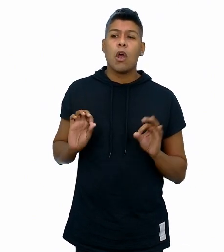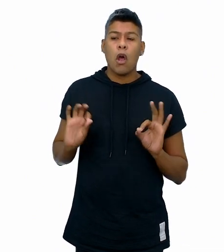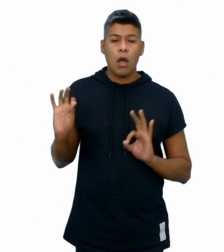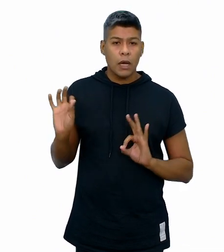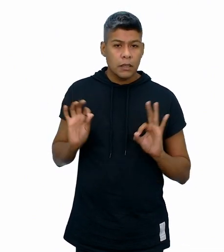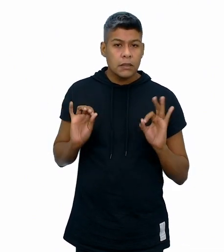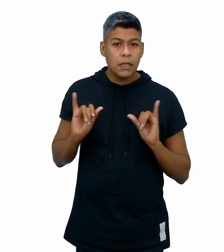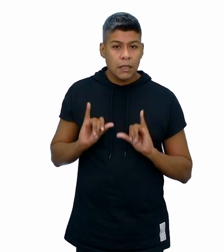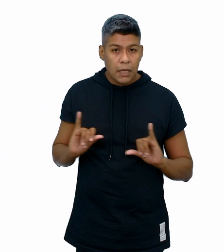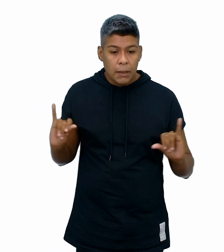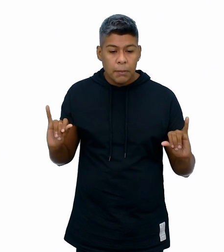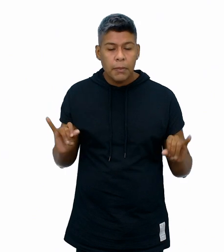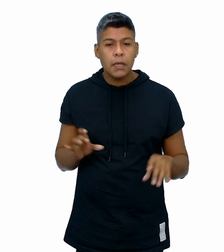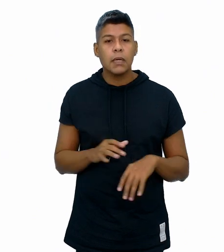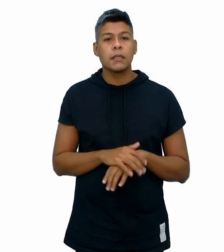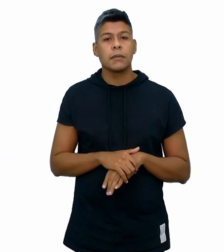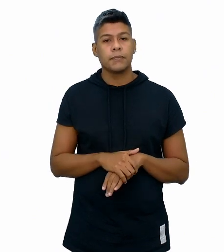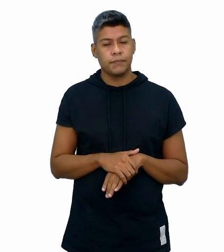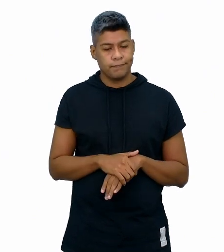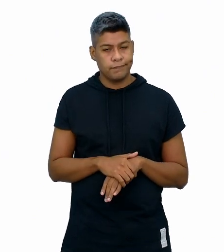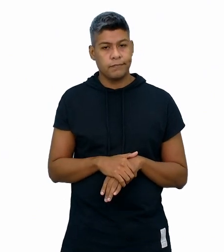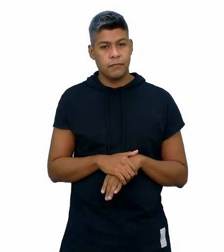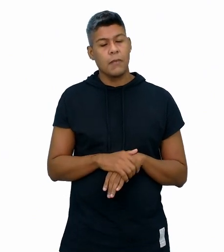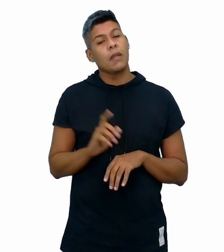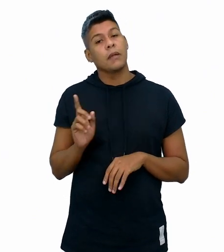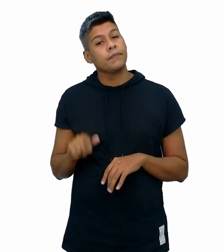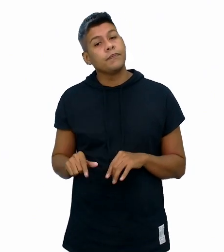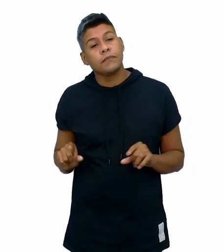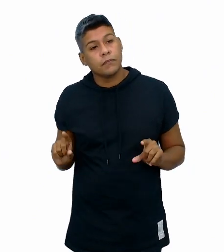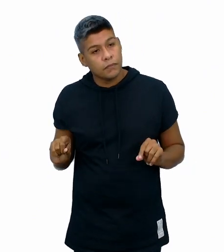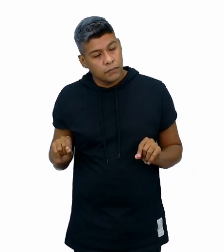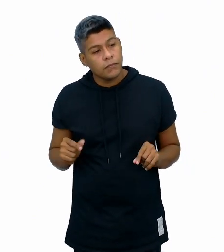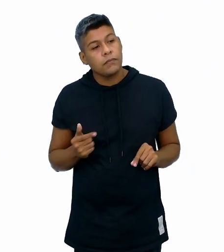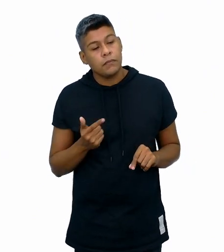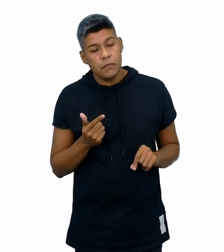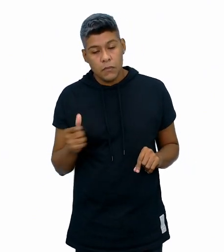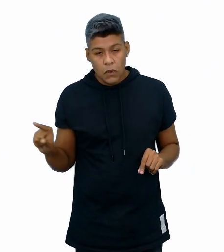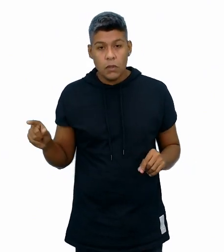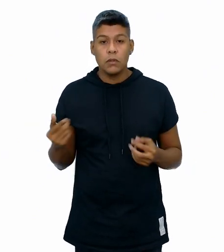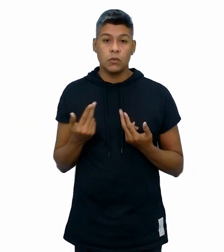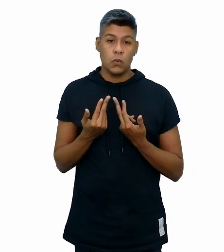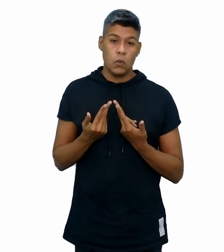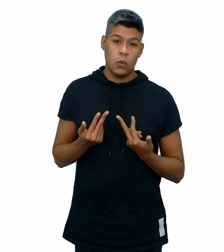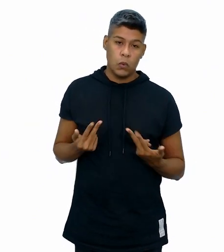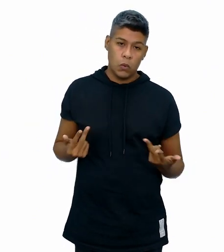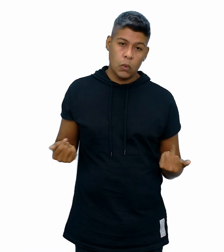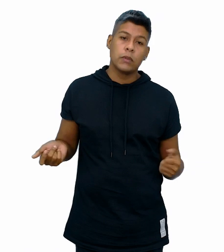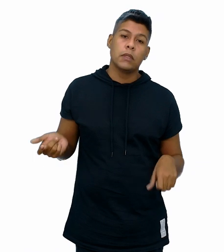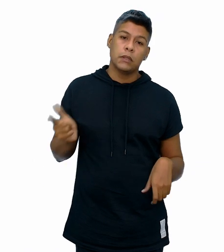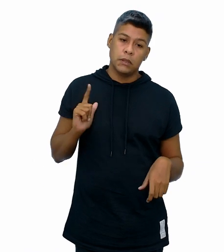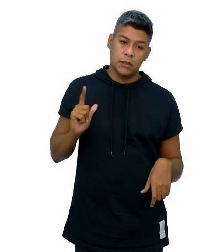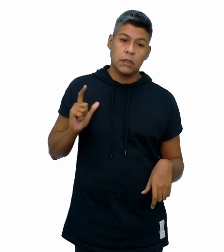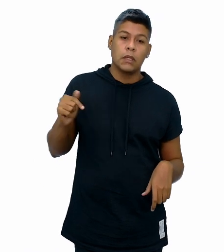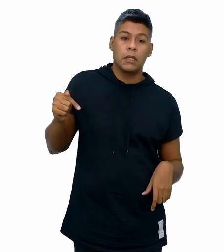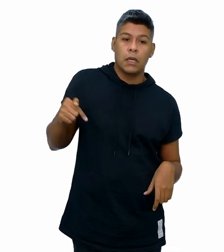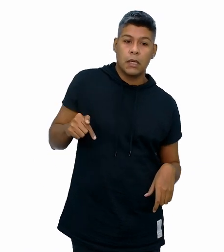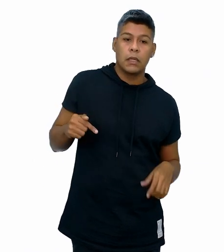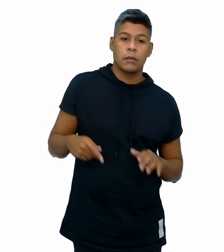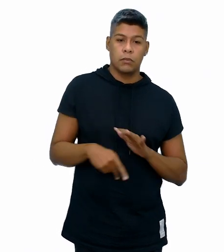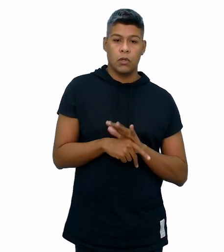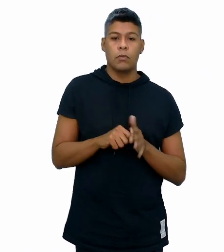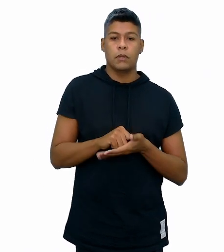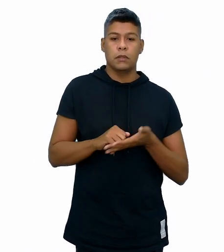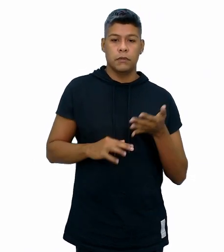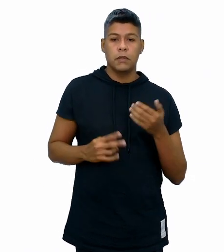organizado essa campanha? Enfim, essas e outras questões, né, já vem aqui na